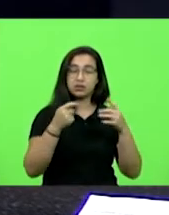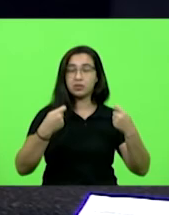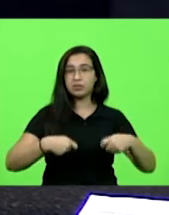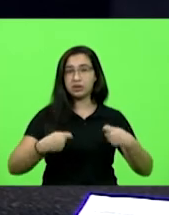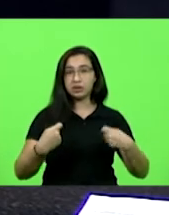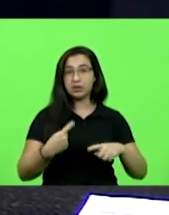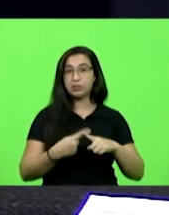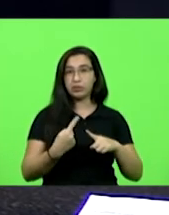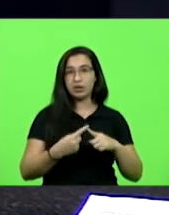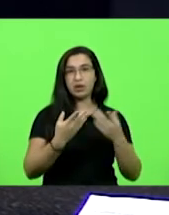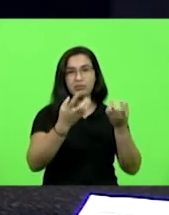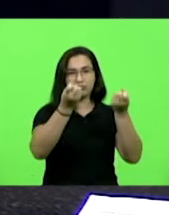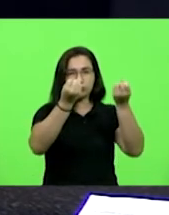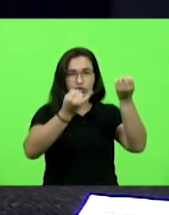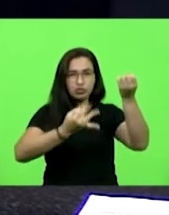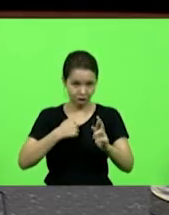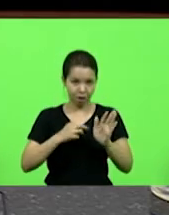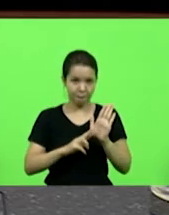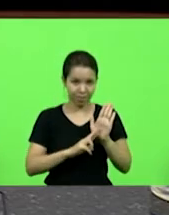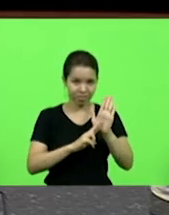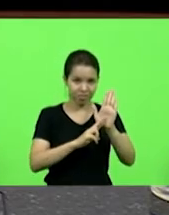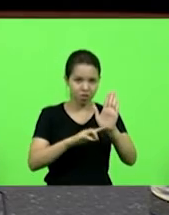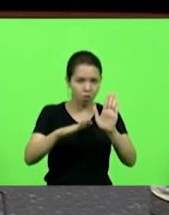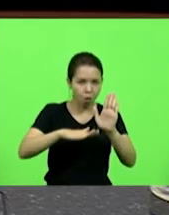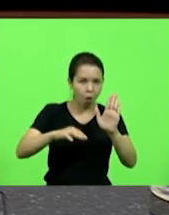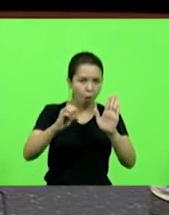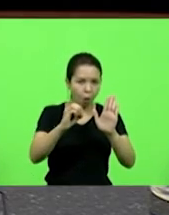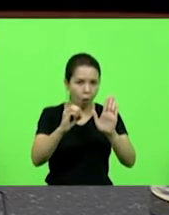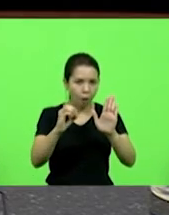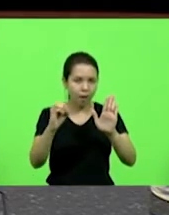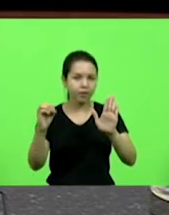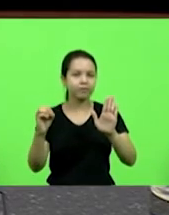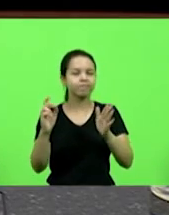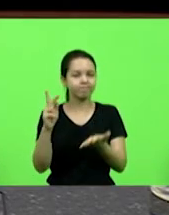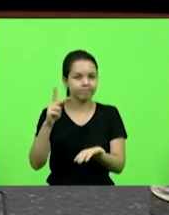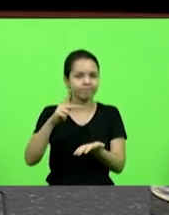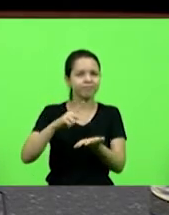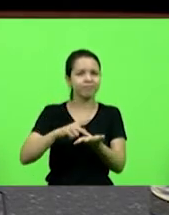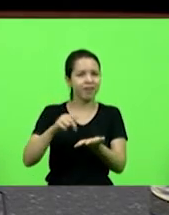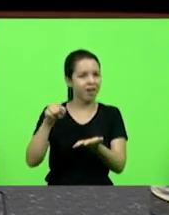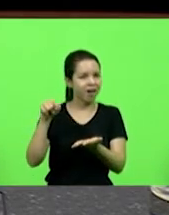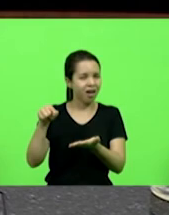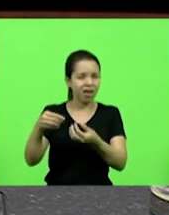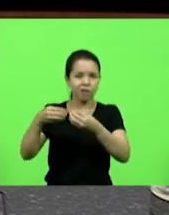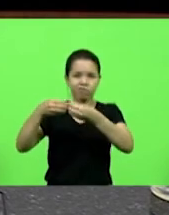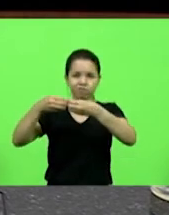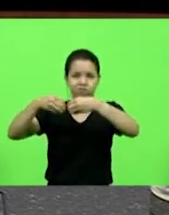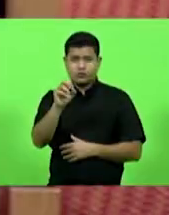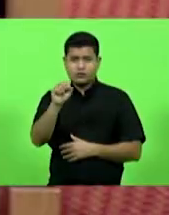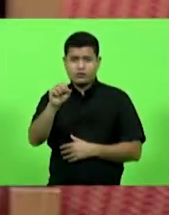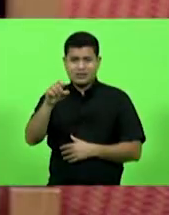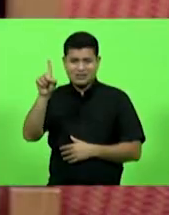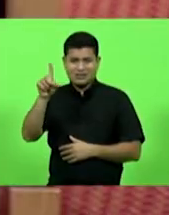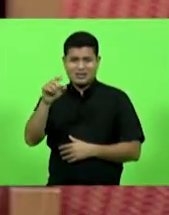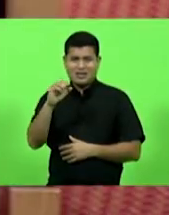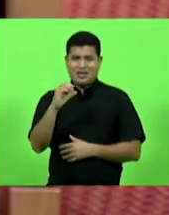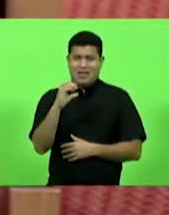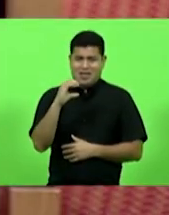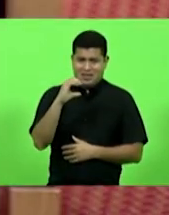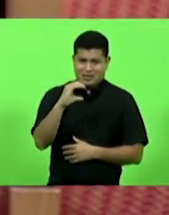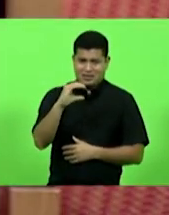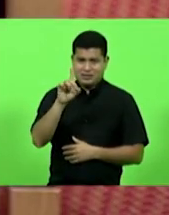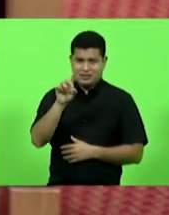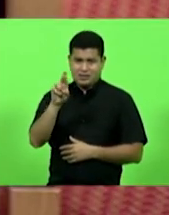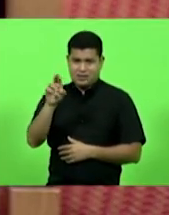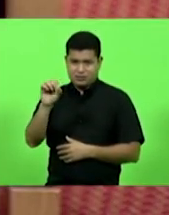dessa comunicação os líderes partidários tem prazo de cinco sessões Ordinárias para indicar a cruz de